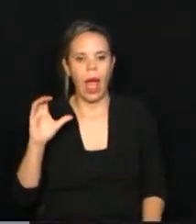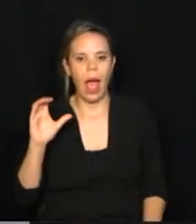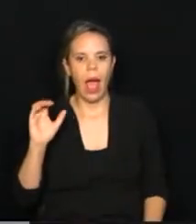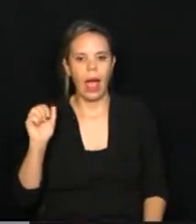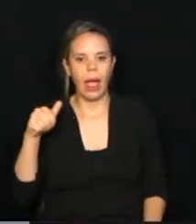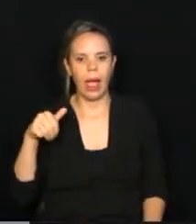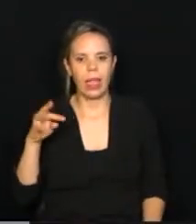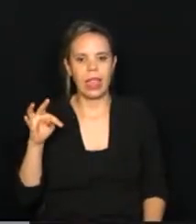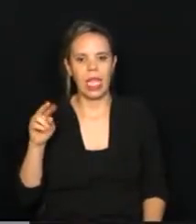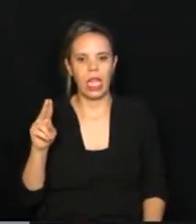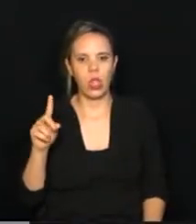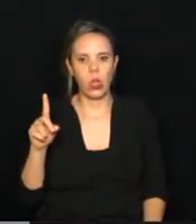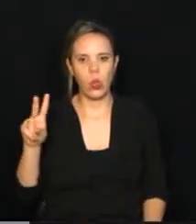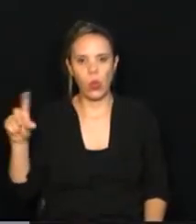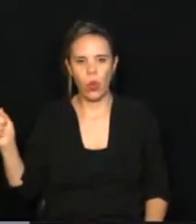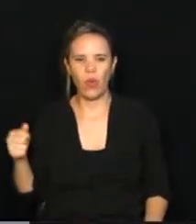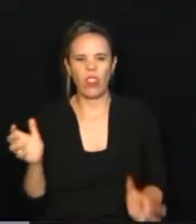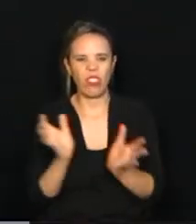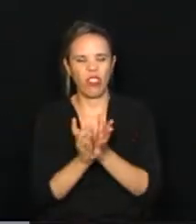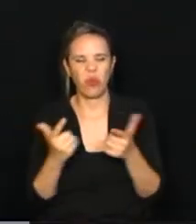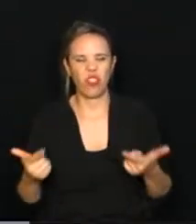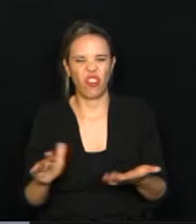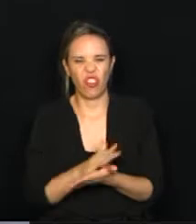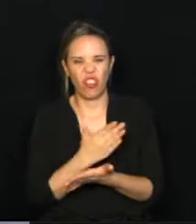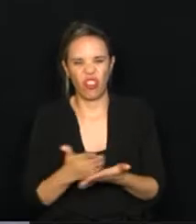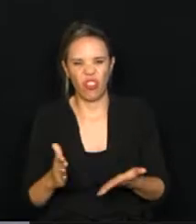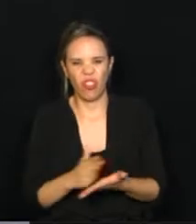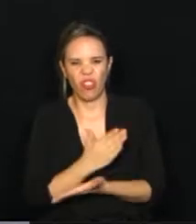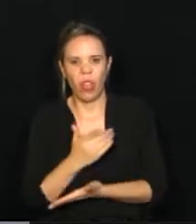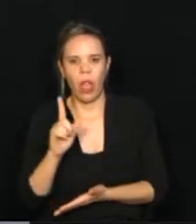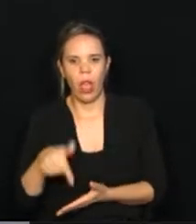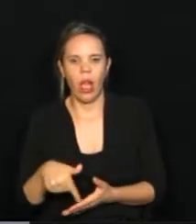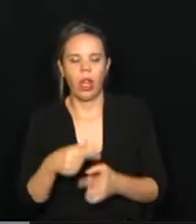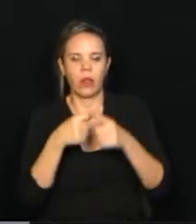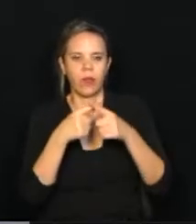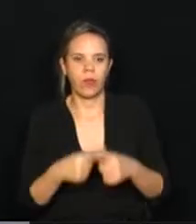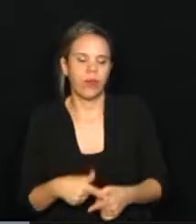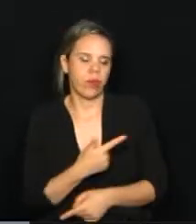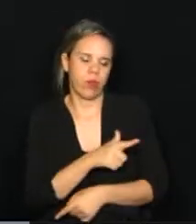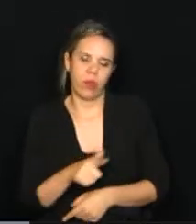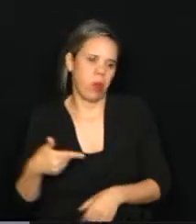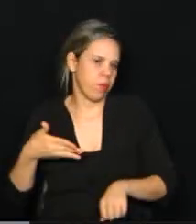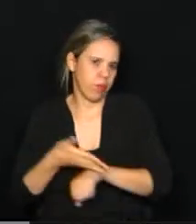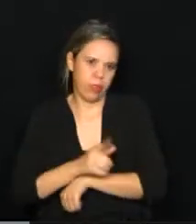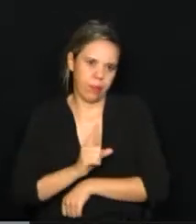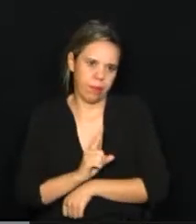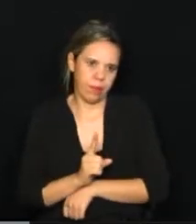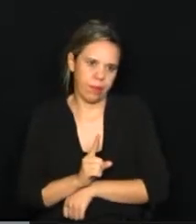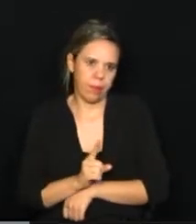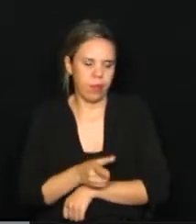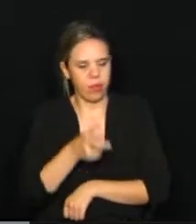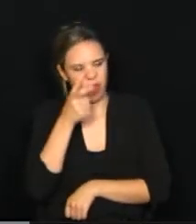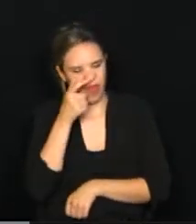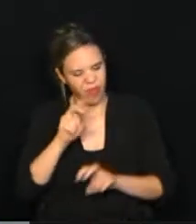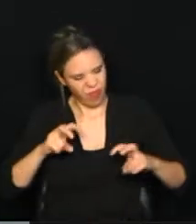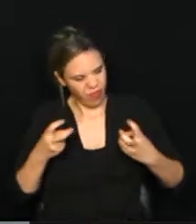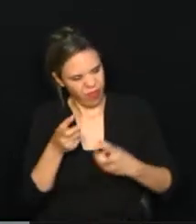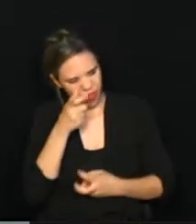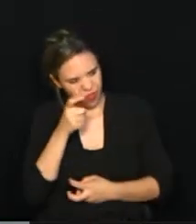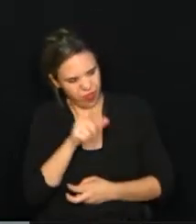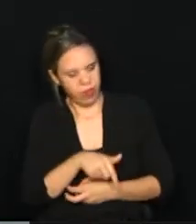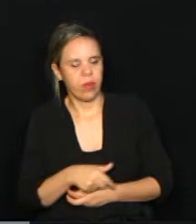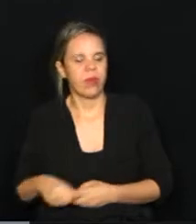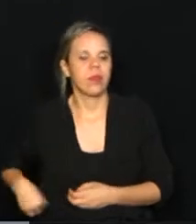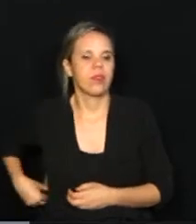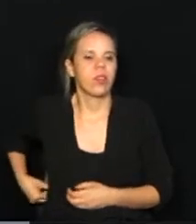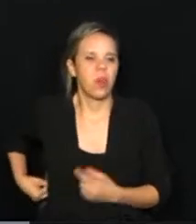era aquele time chato, sabe? Mas eram jogos assim, a gente não entrava, mas só de ficarem no banco, eram jogos